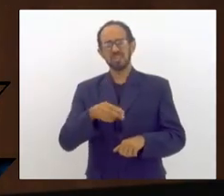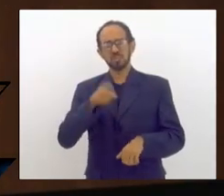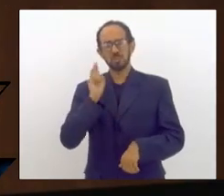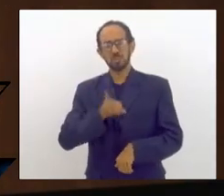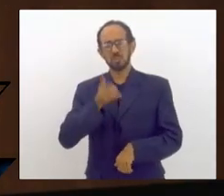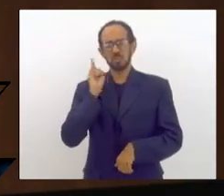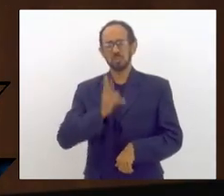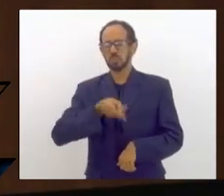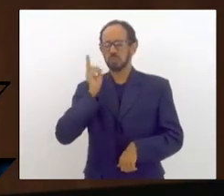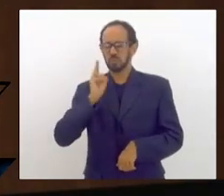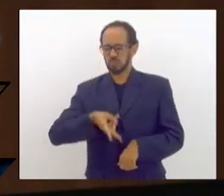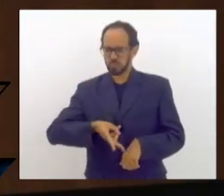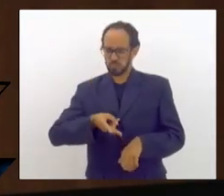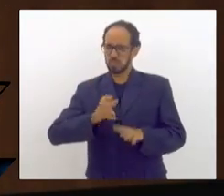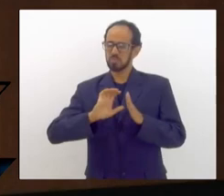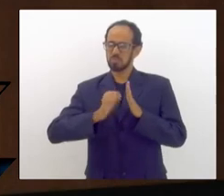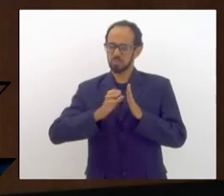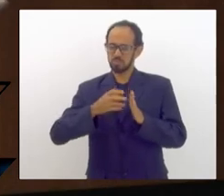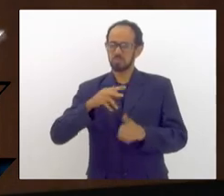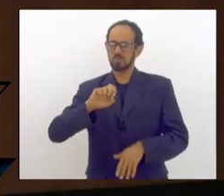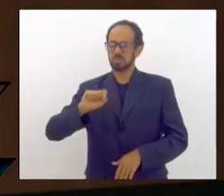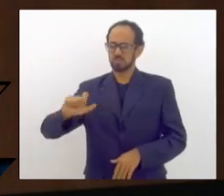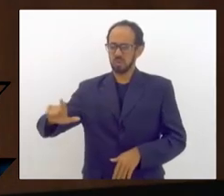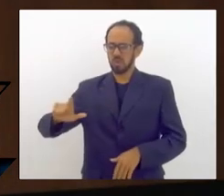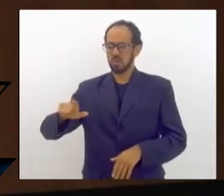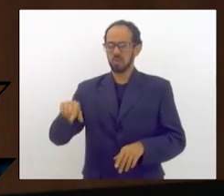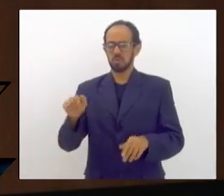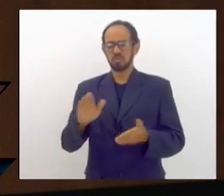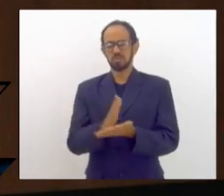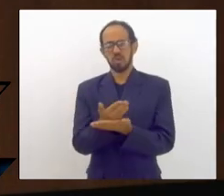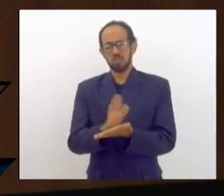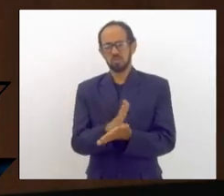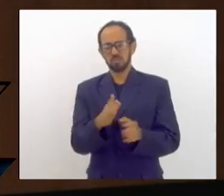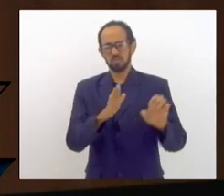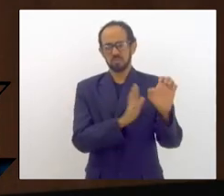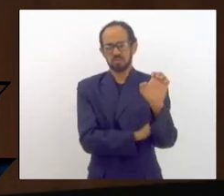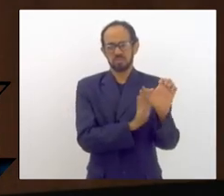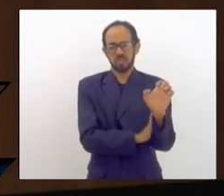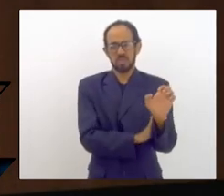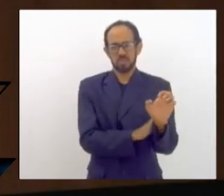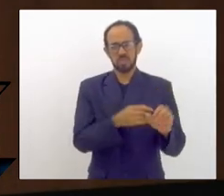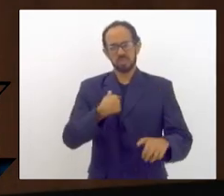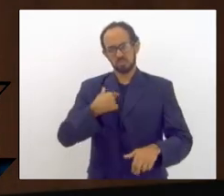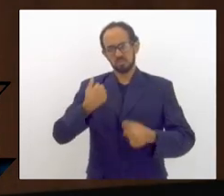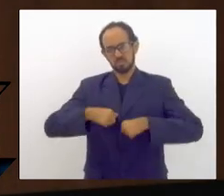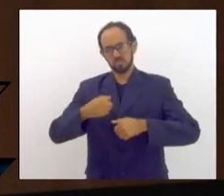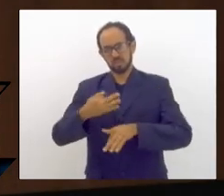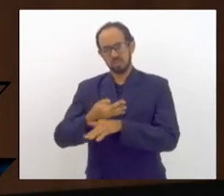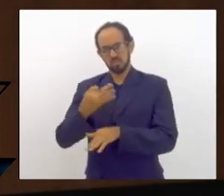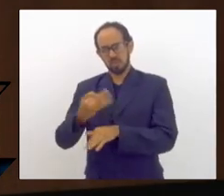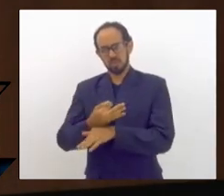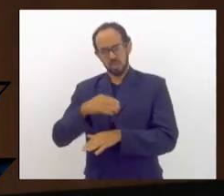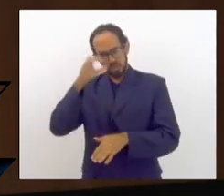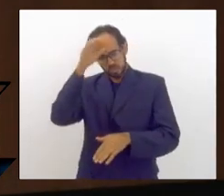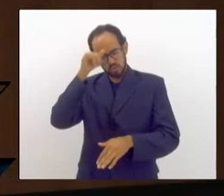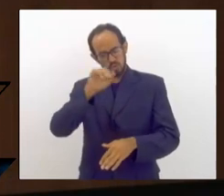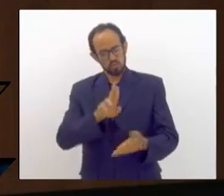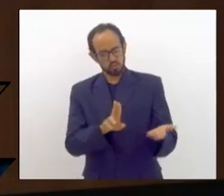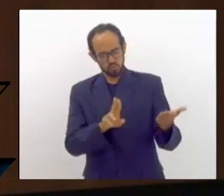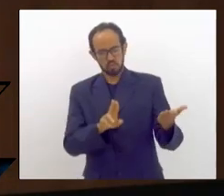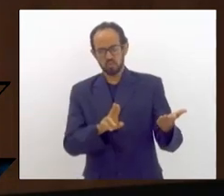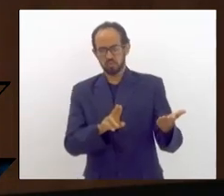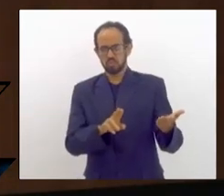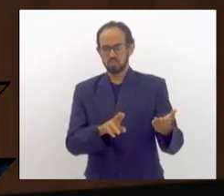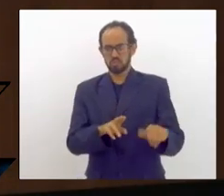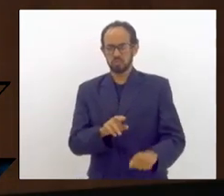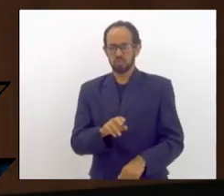parte da bancada do PSOL, parte da bancada da esquerda. Eu tive que aguentar aqui, tia Ju,